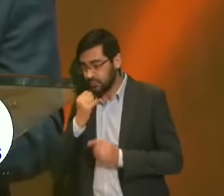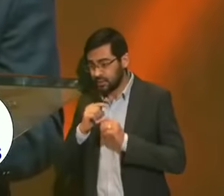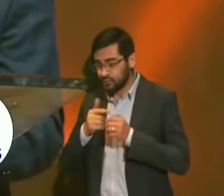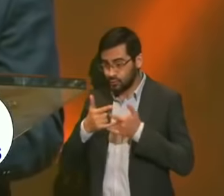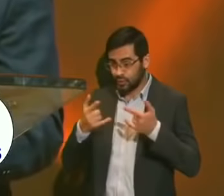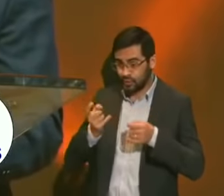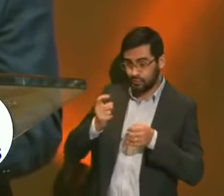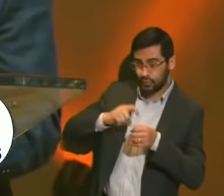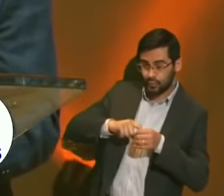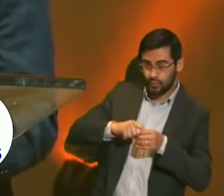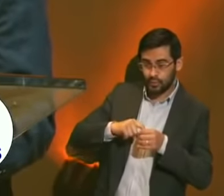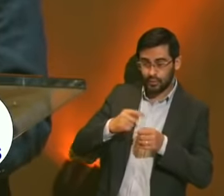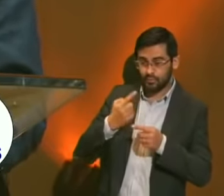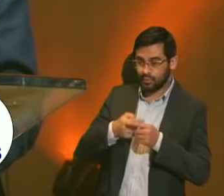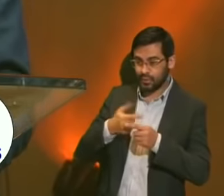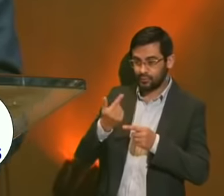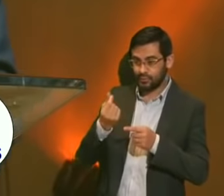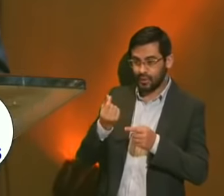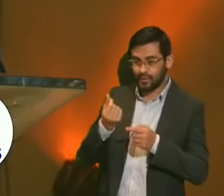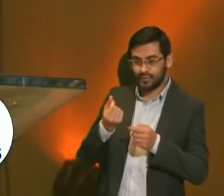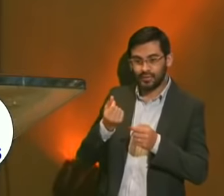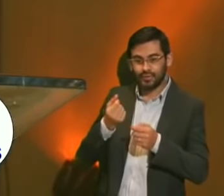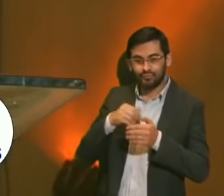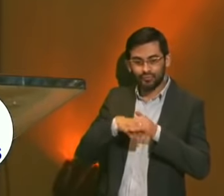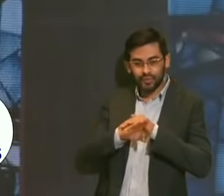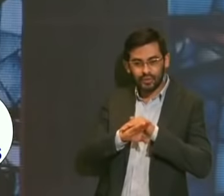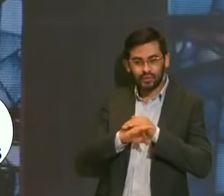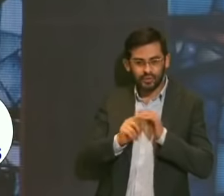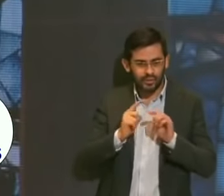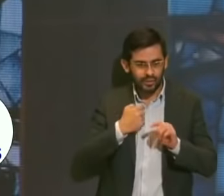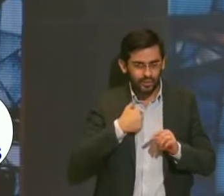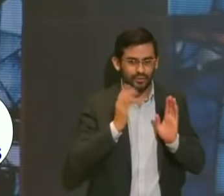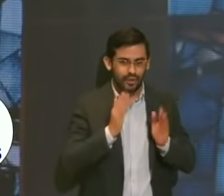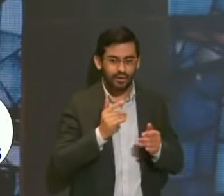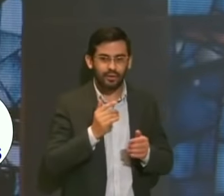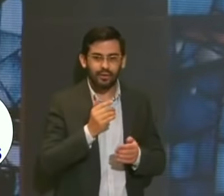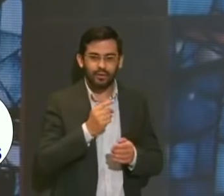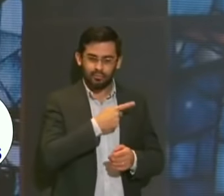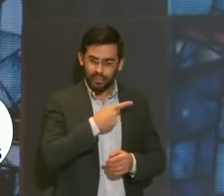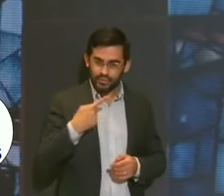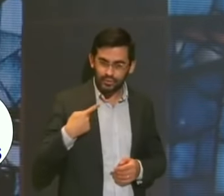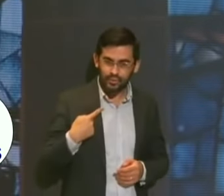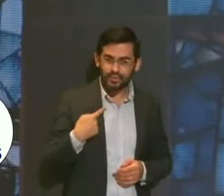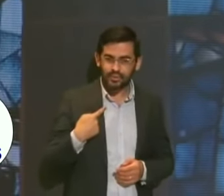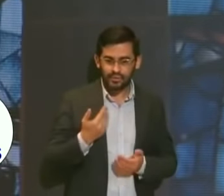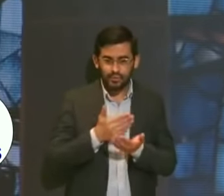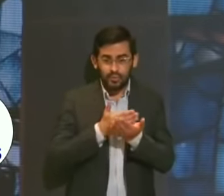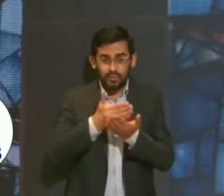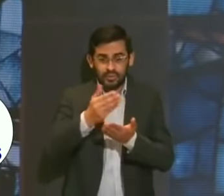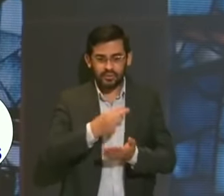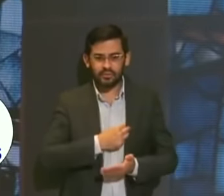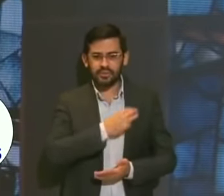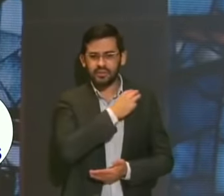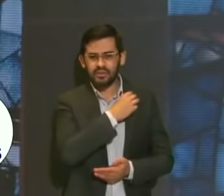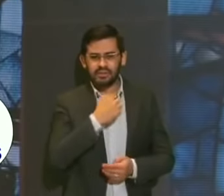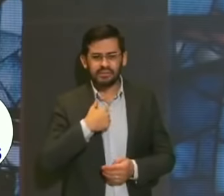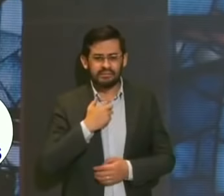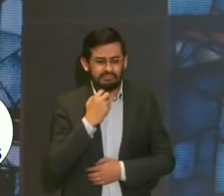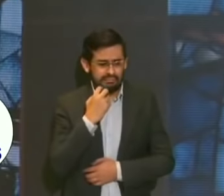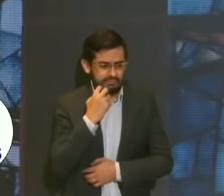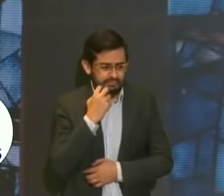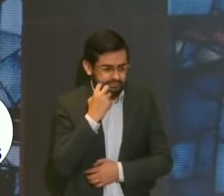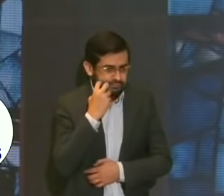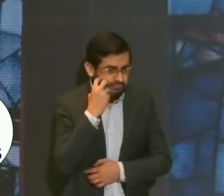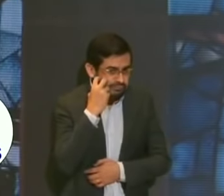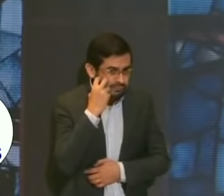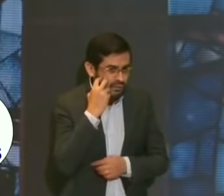Pastor, eu já era pastor, começando o meu ministério, mas eu fiquei com uma vergonha,